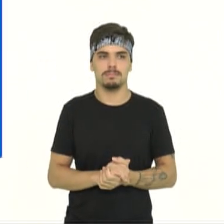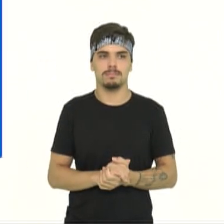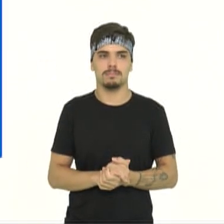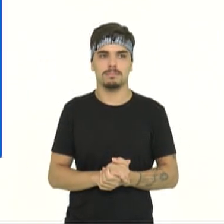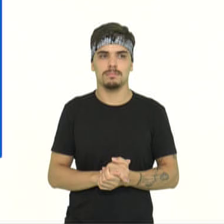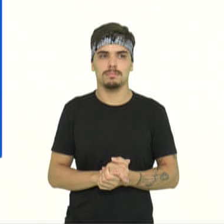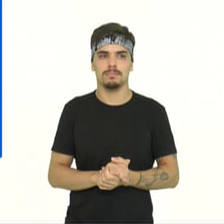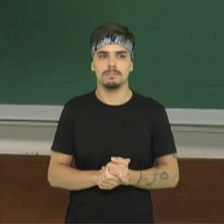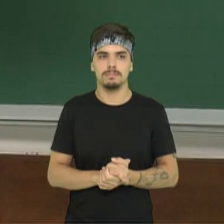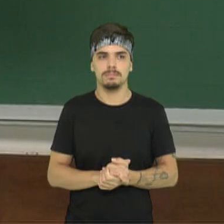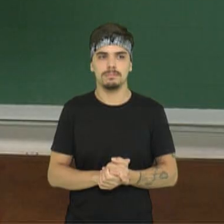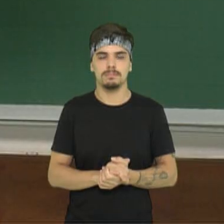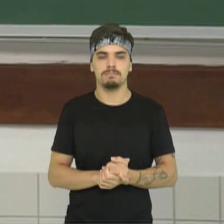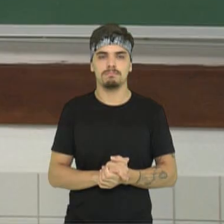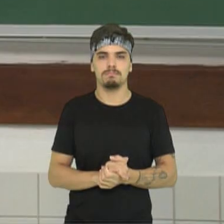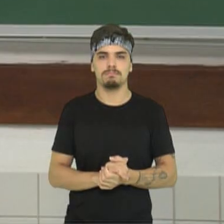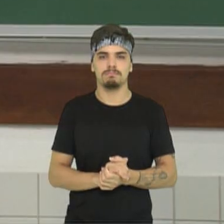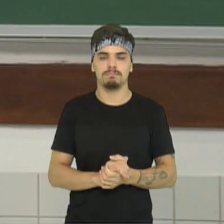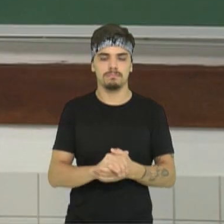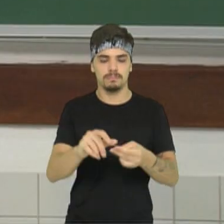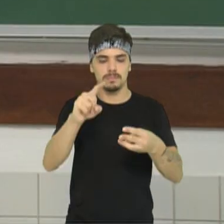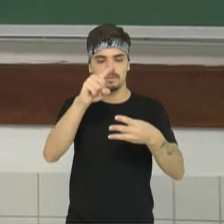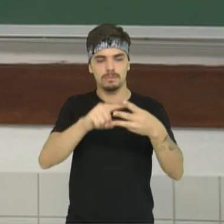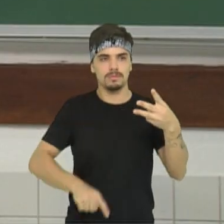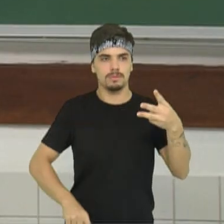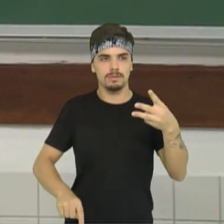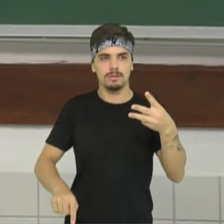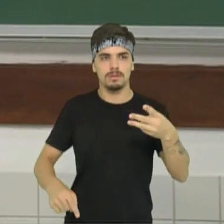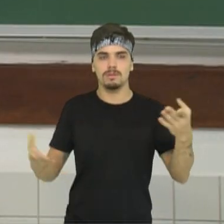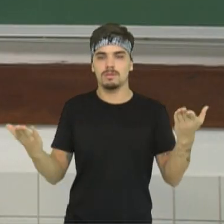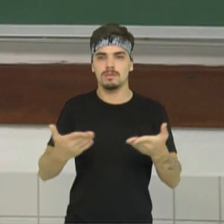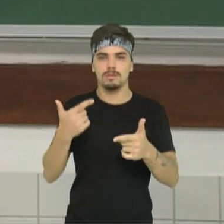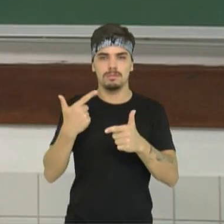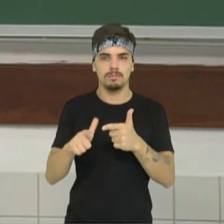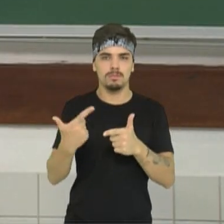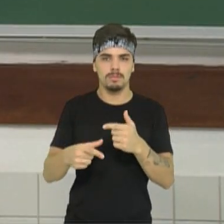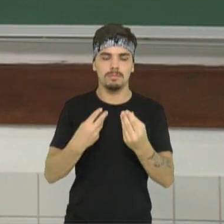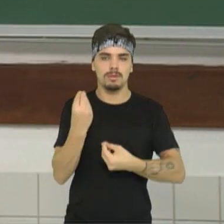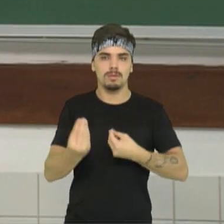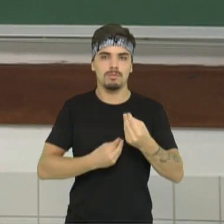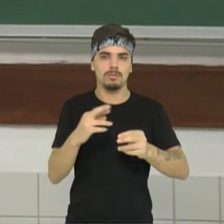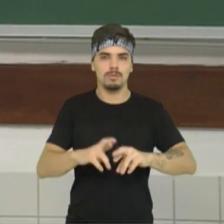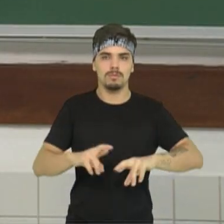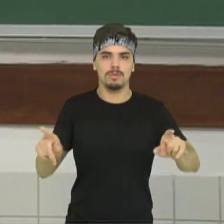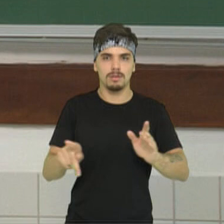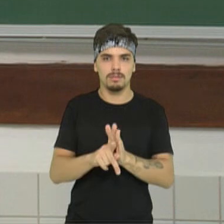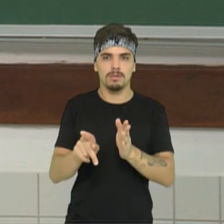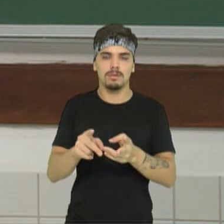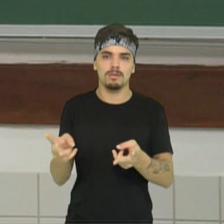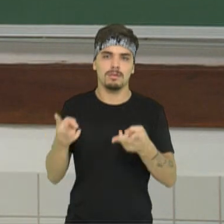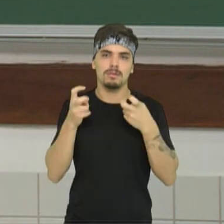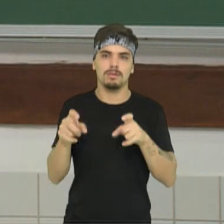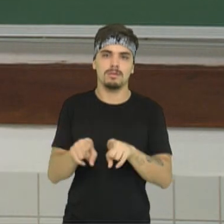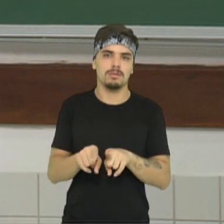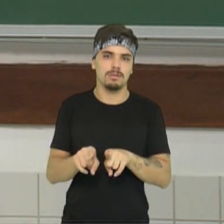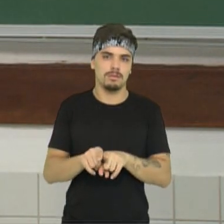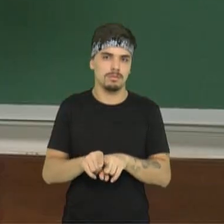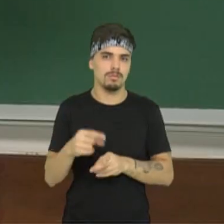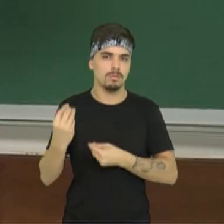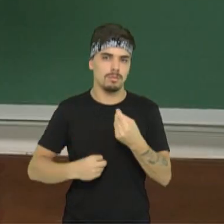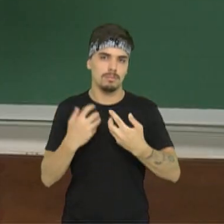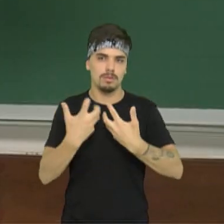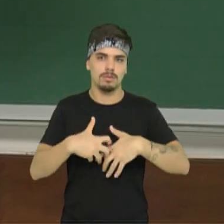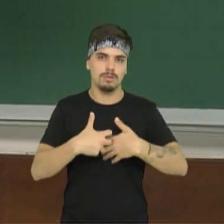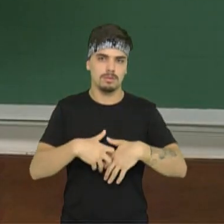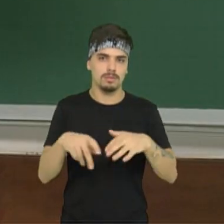Zelândia. Dos 3 continentes, com esses problemas, a forma diferenciada de enxergar, né, a configuração de